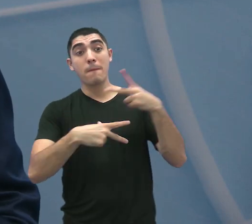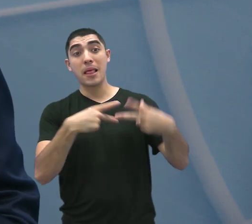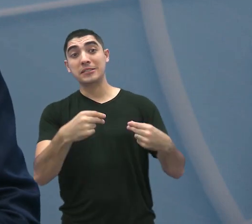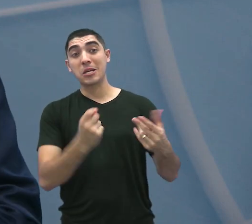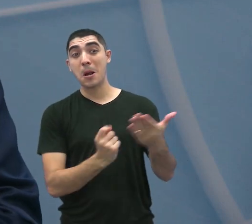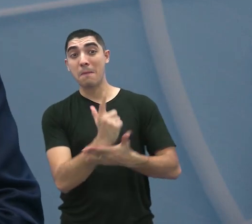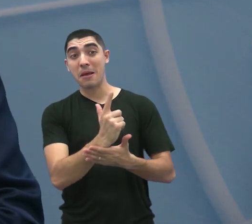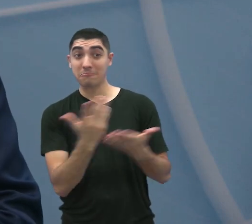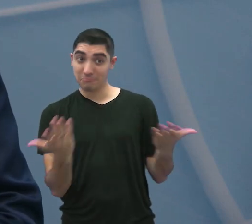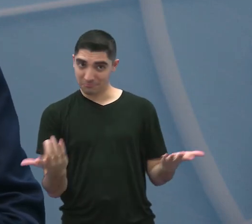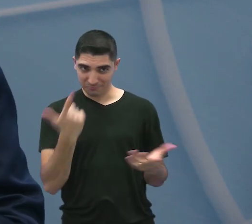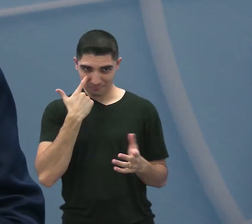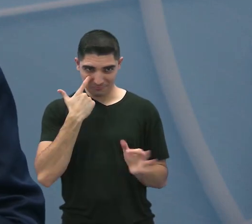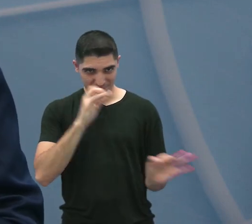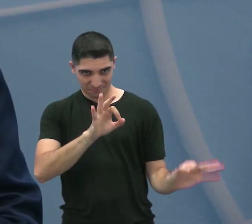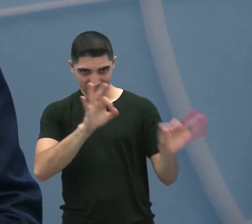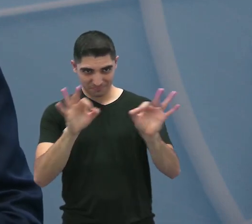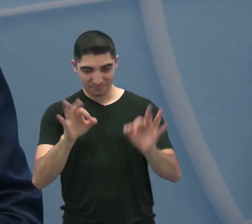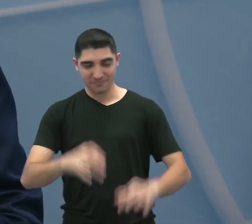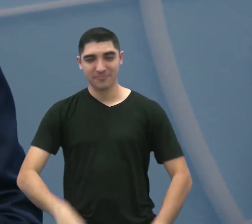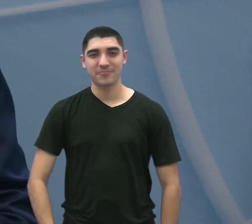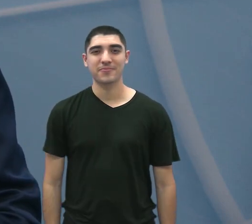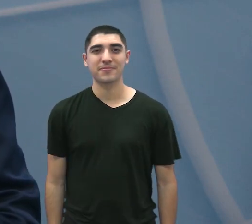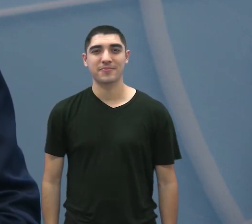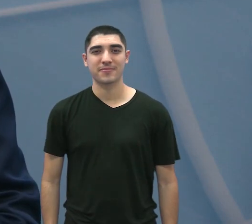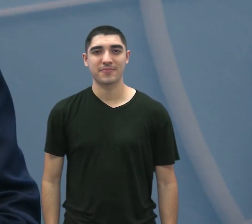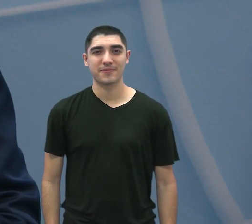garantido? Vamos ver o que o povo disse.